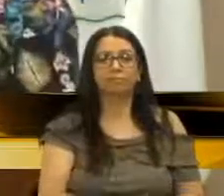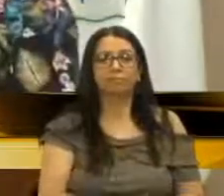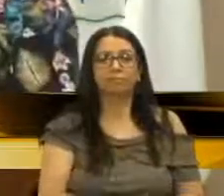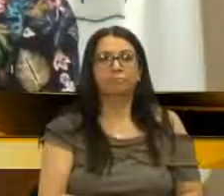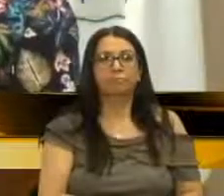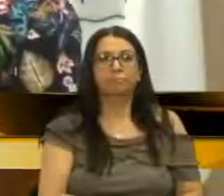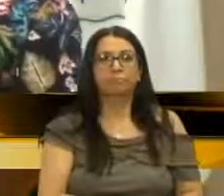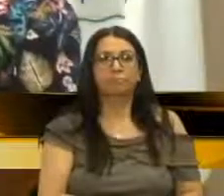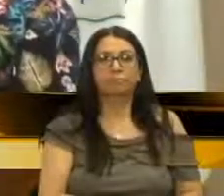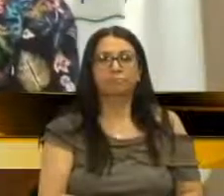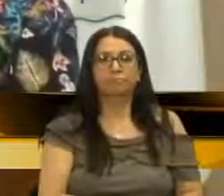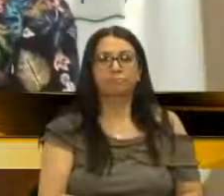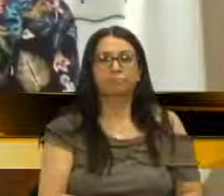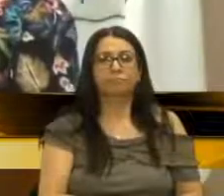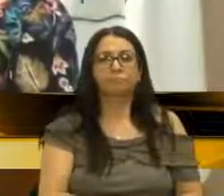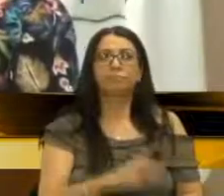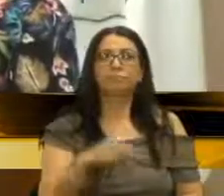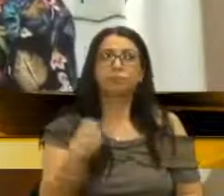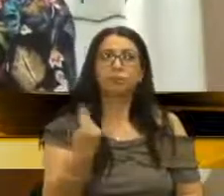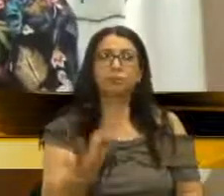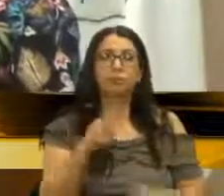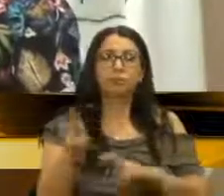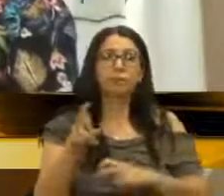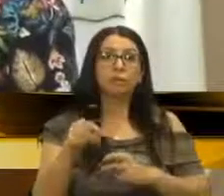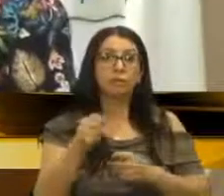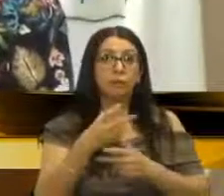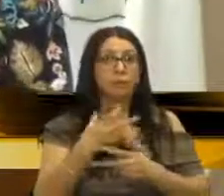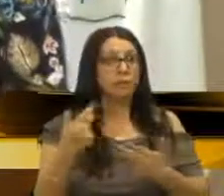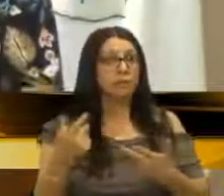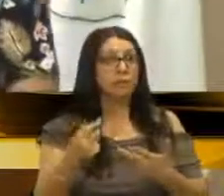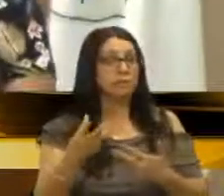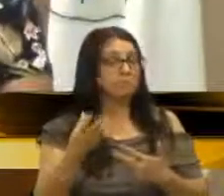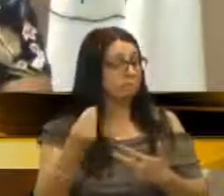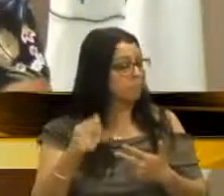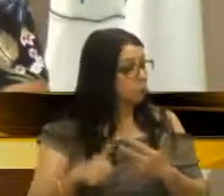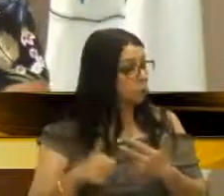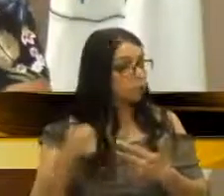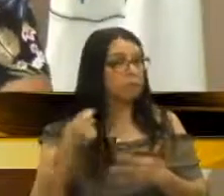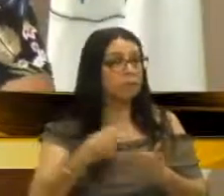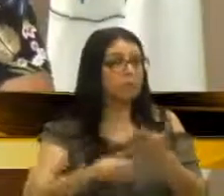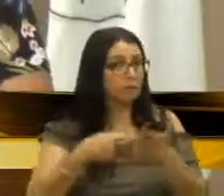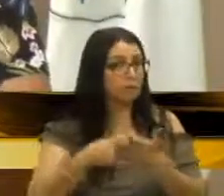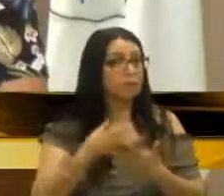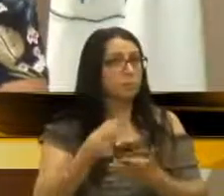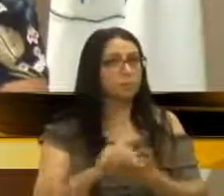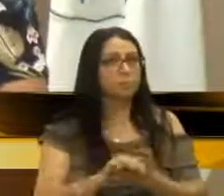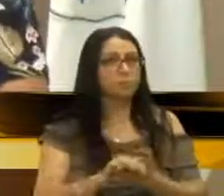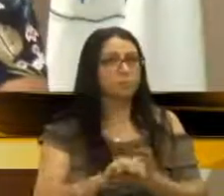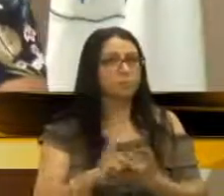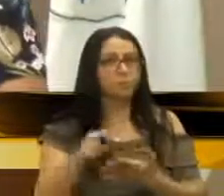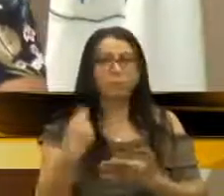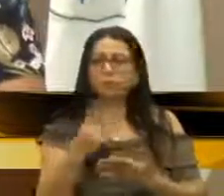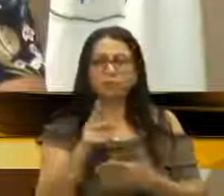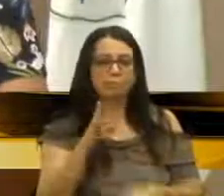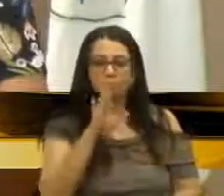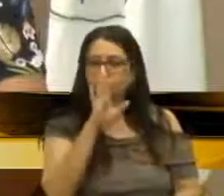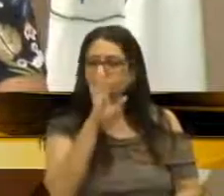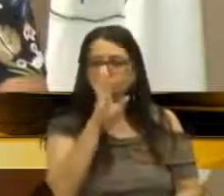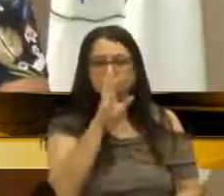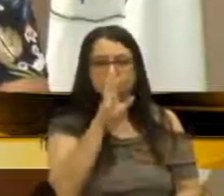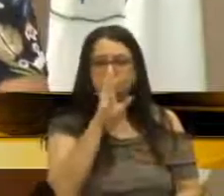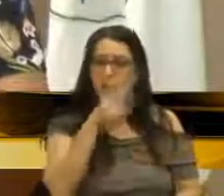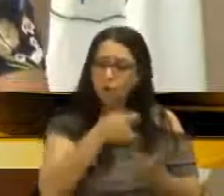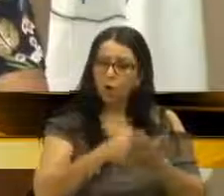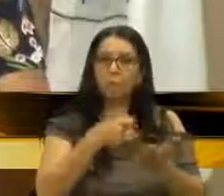o jornal nosso interior ficou de bye muito mas temos que matar alguém muito e nós não iremos que ela nós vamos ficar aqui